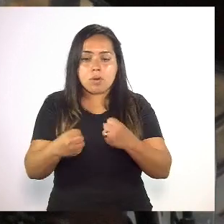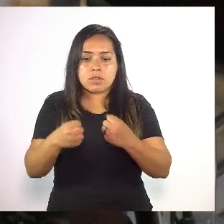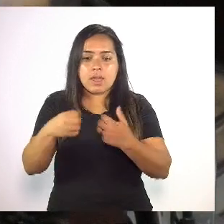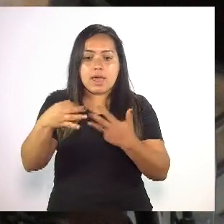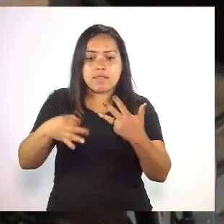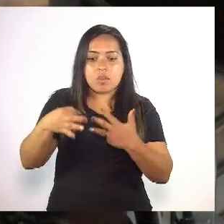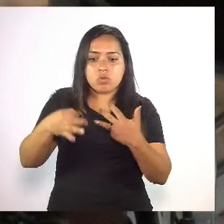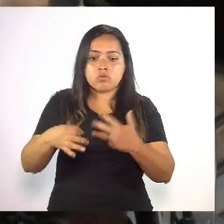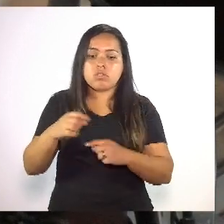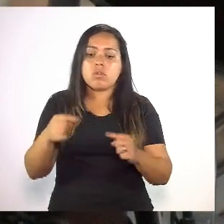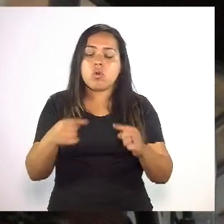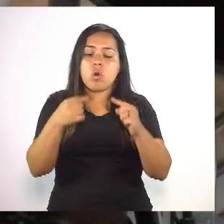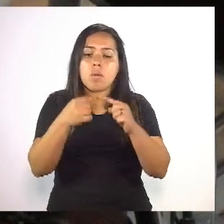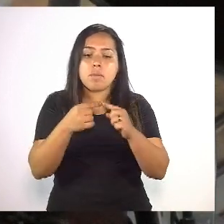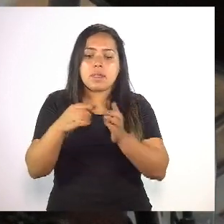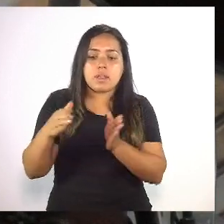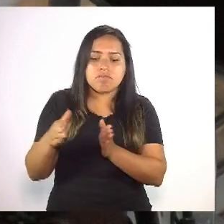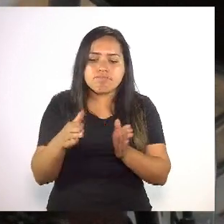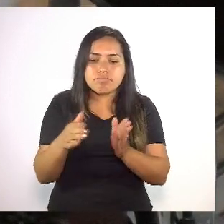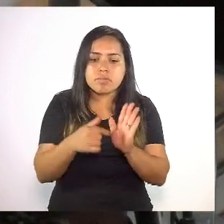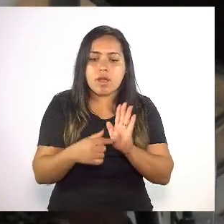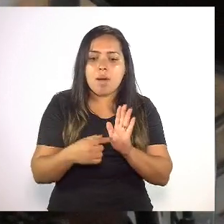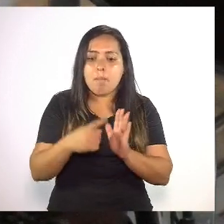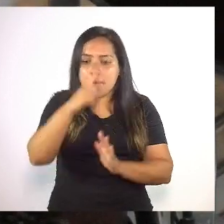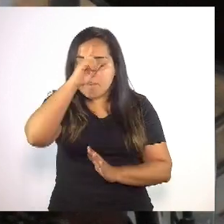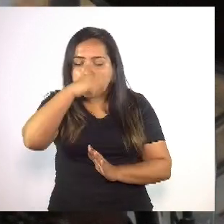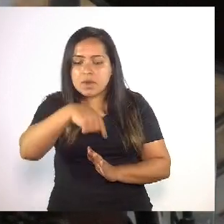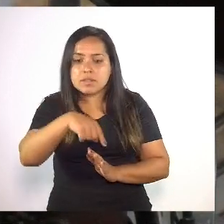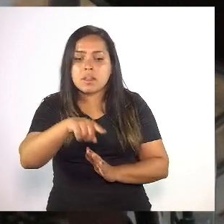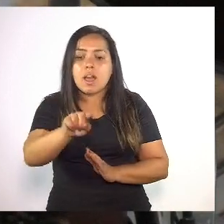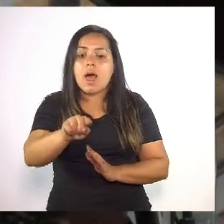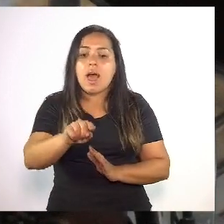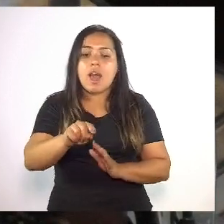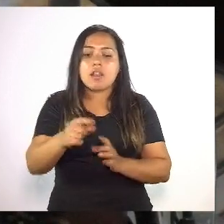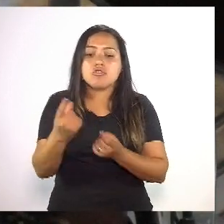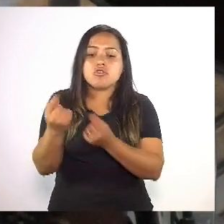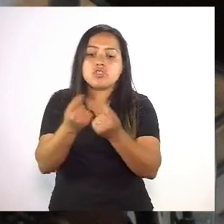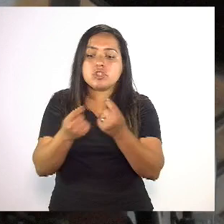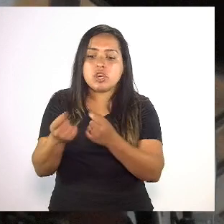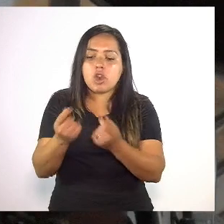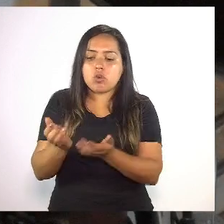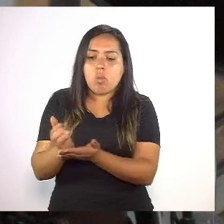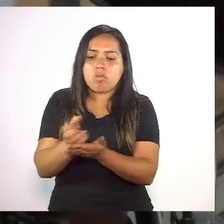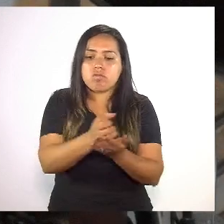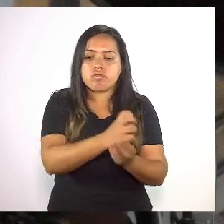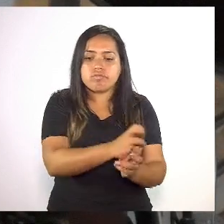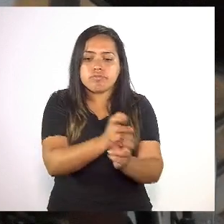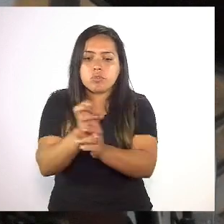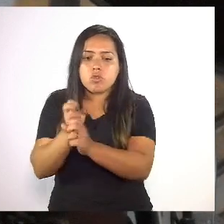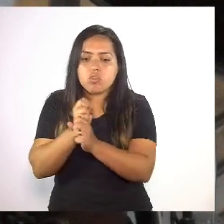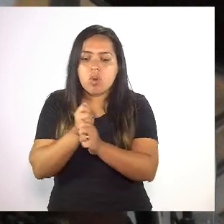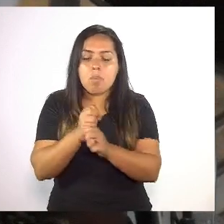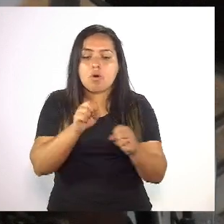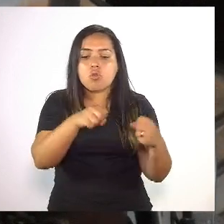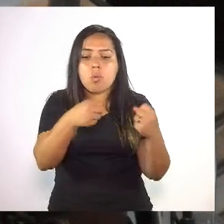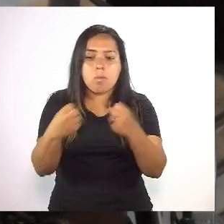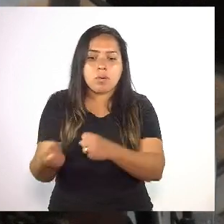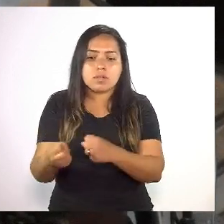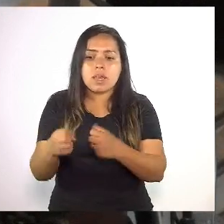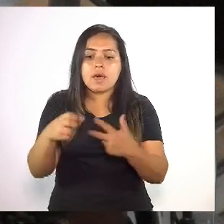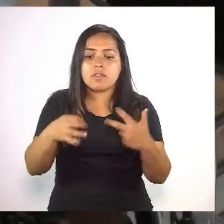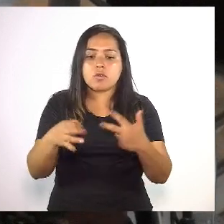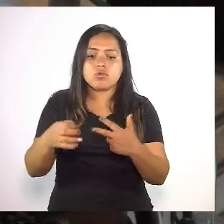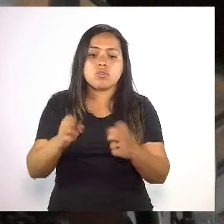encaminha a prestação de conta da gestão do Poder Executivo do Estado do Rio de Janeiro, referente ao